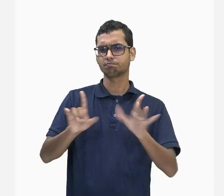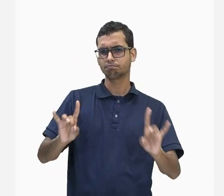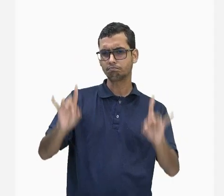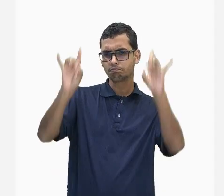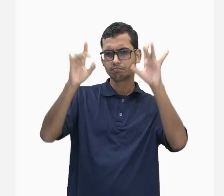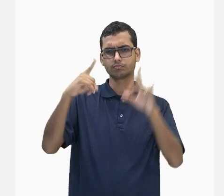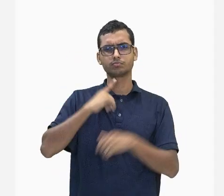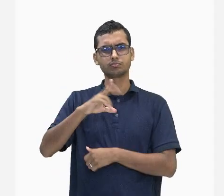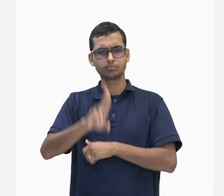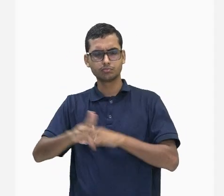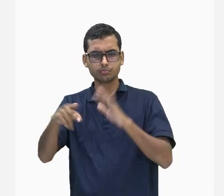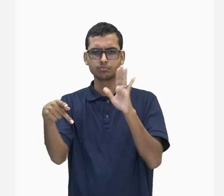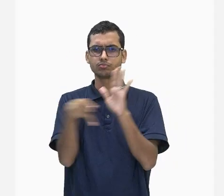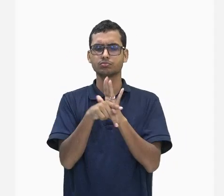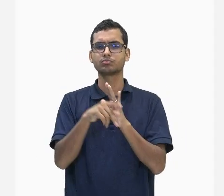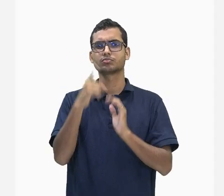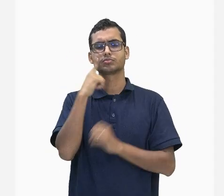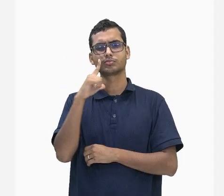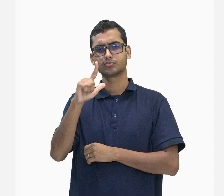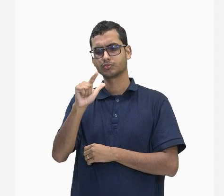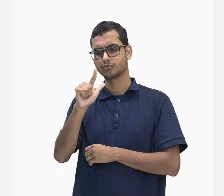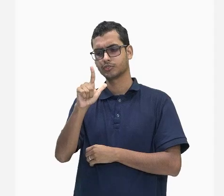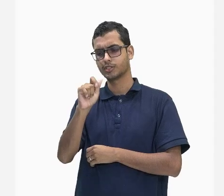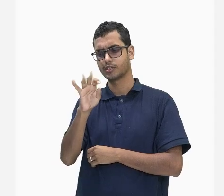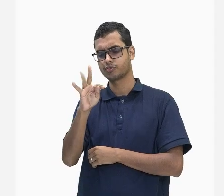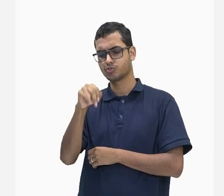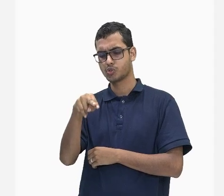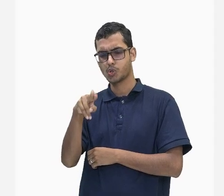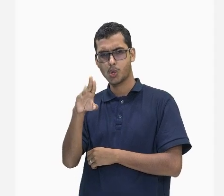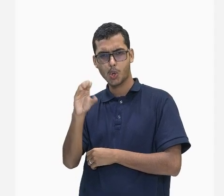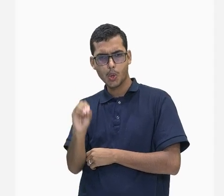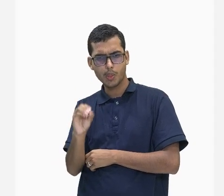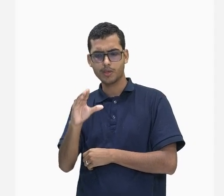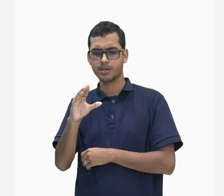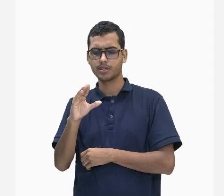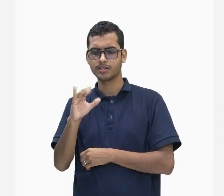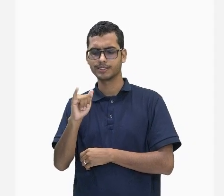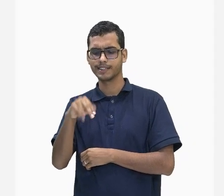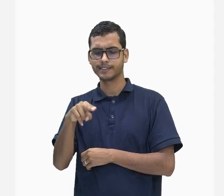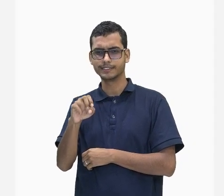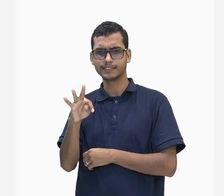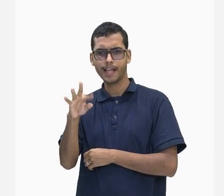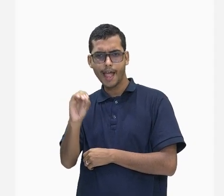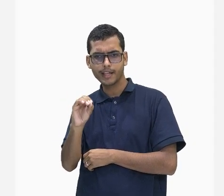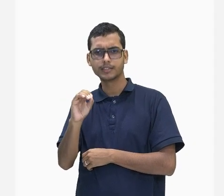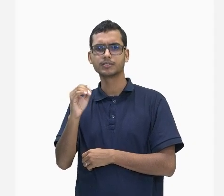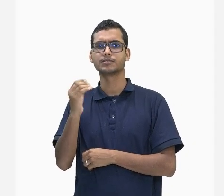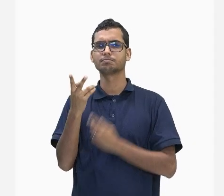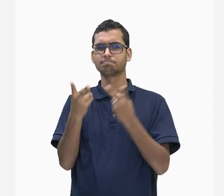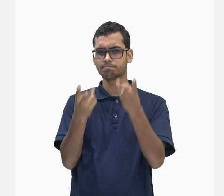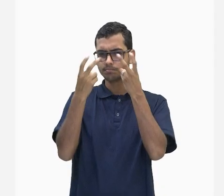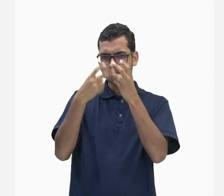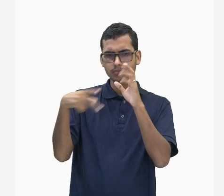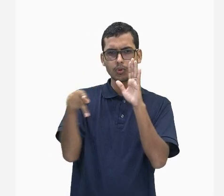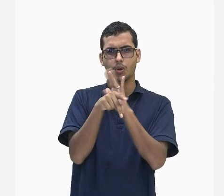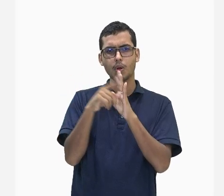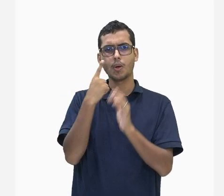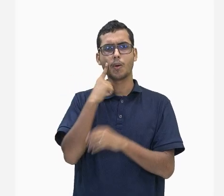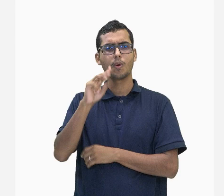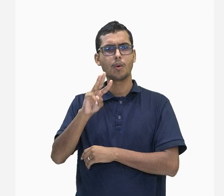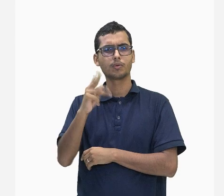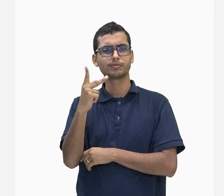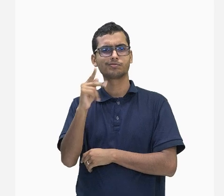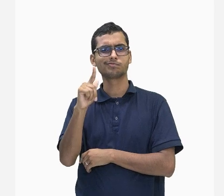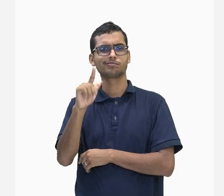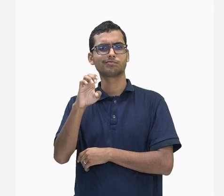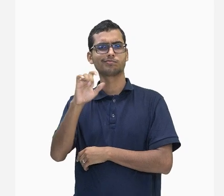com platinocianeto de bário, que é um elemento químico, ele brilhava mesmo sem contato direto com a luz. Ele deduziu